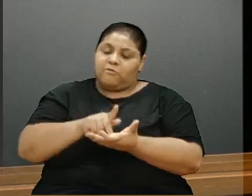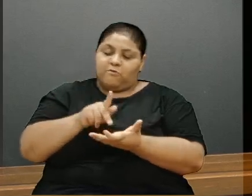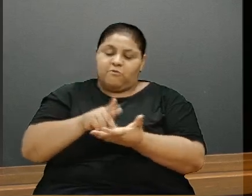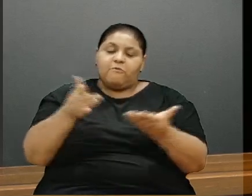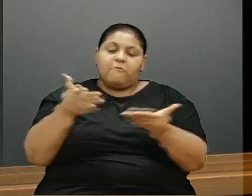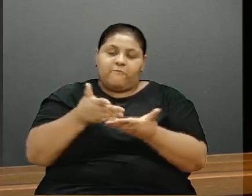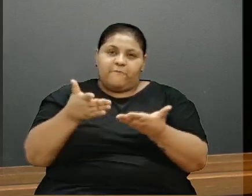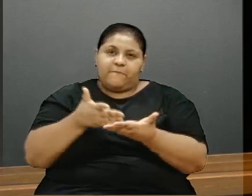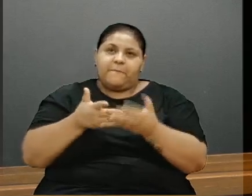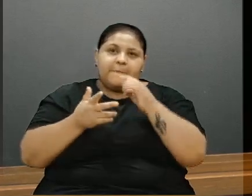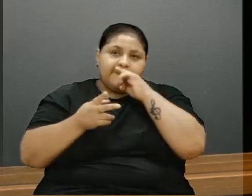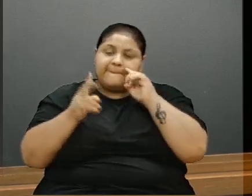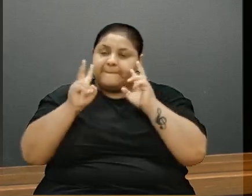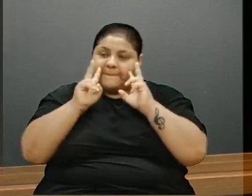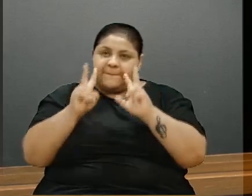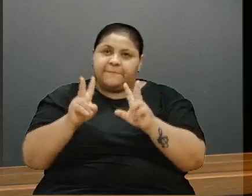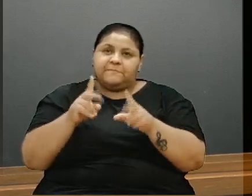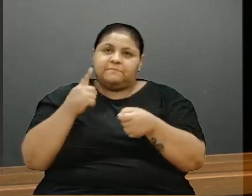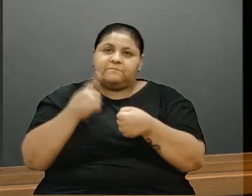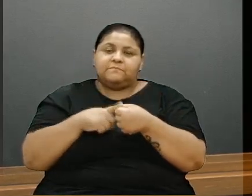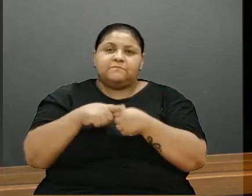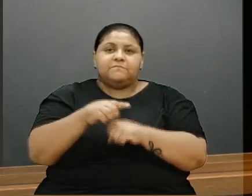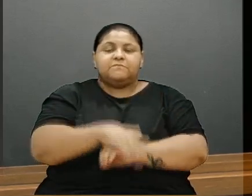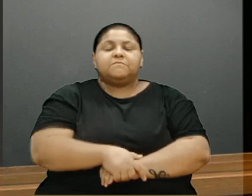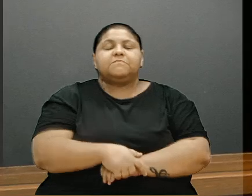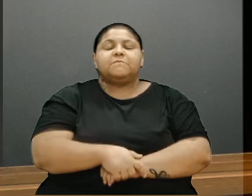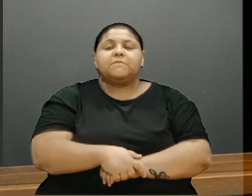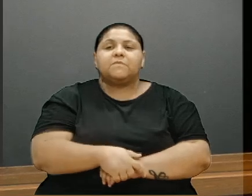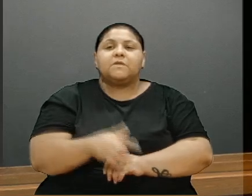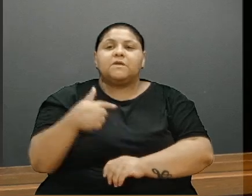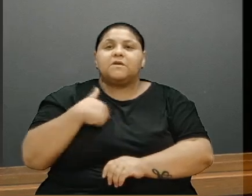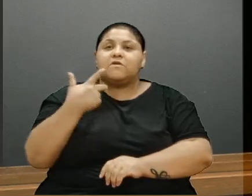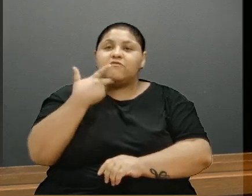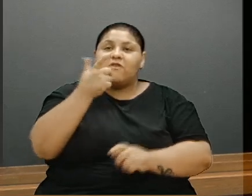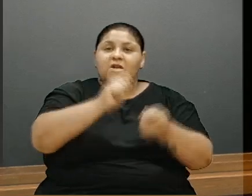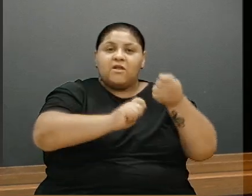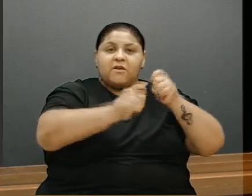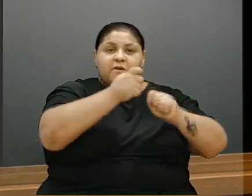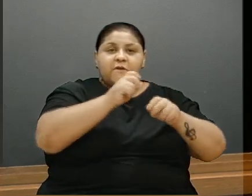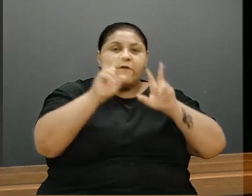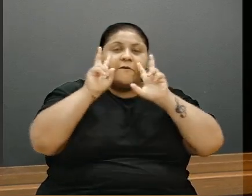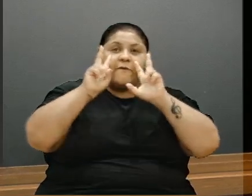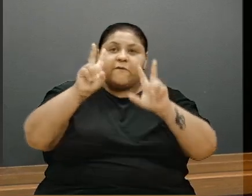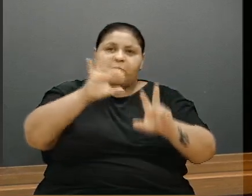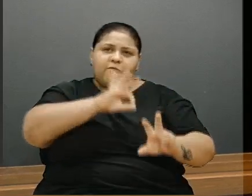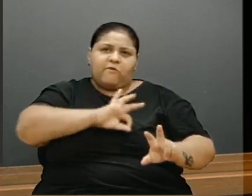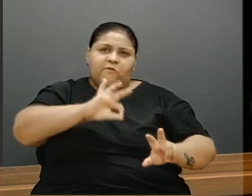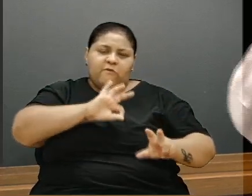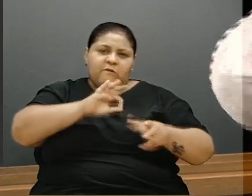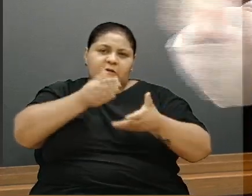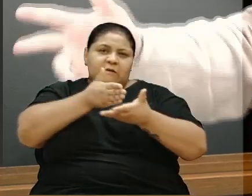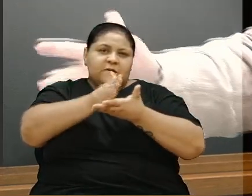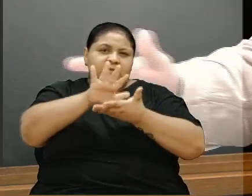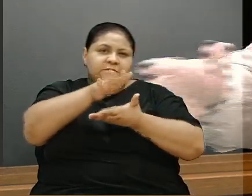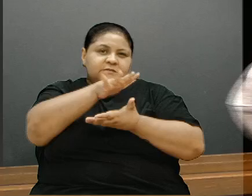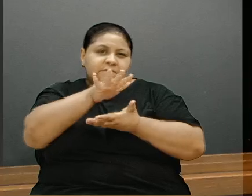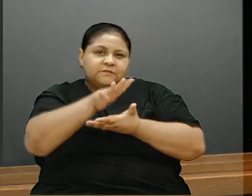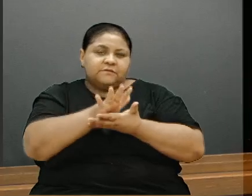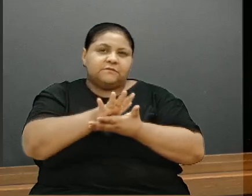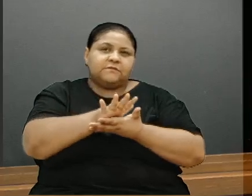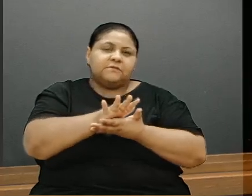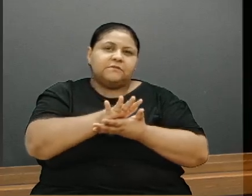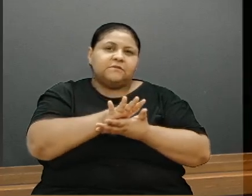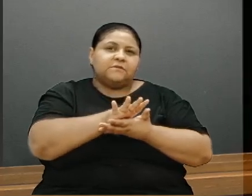estamos encontrando na nossa cidade. E eu falo especificamente da indústria porque a gente verifica o salário médio do serviço, verifica o salário